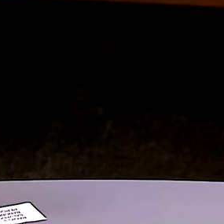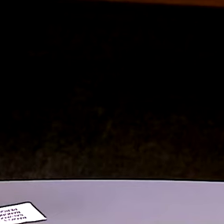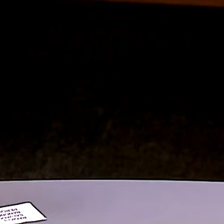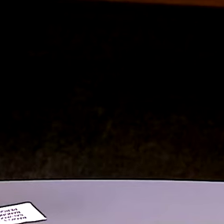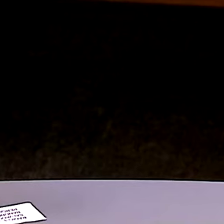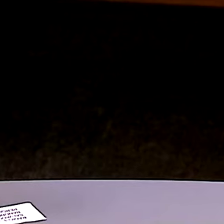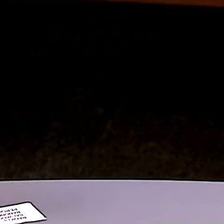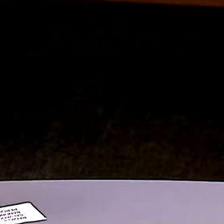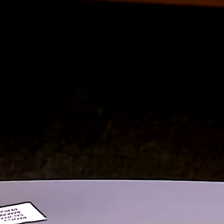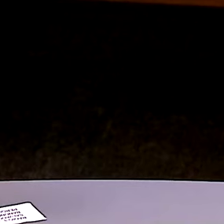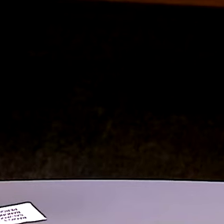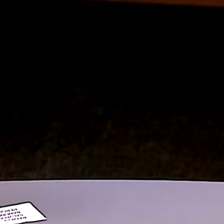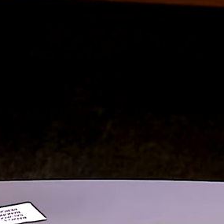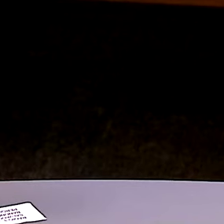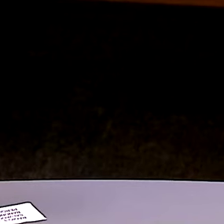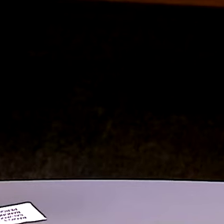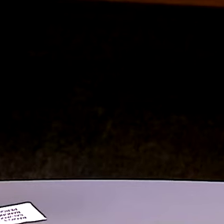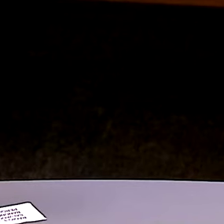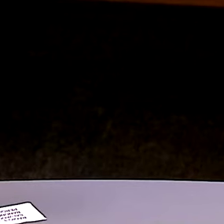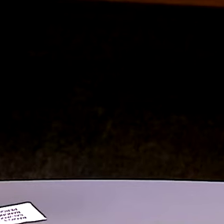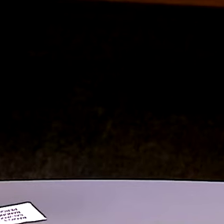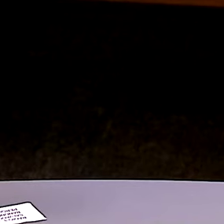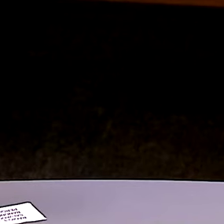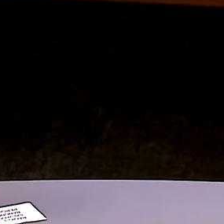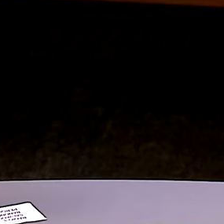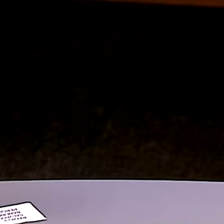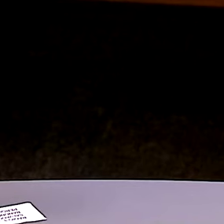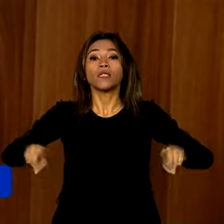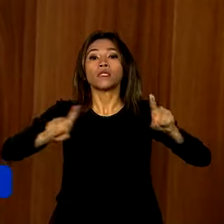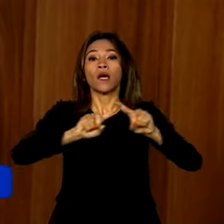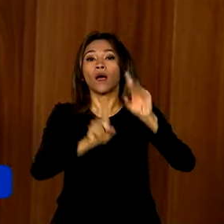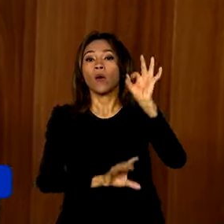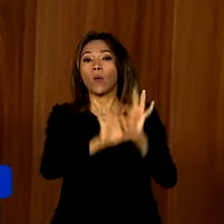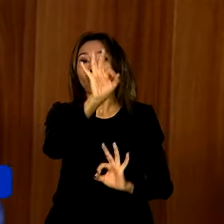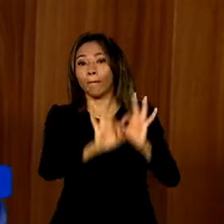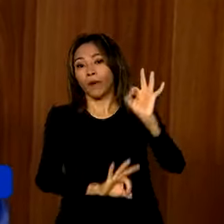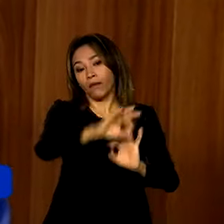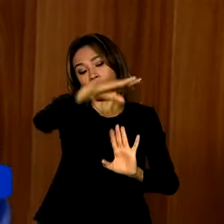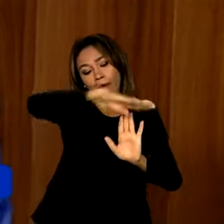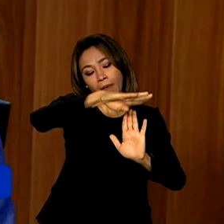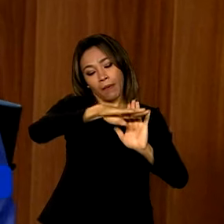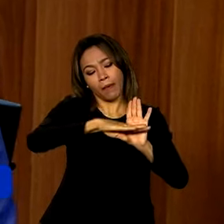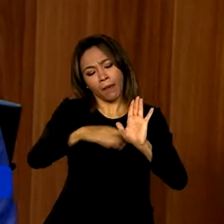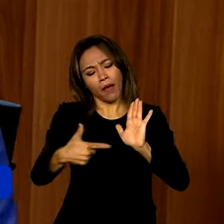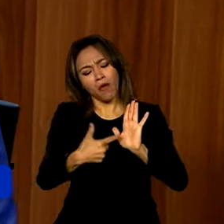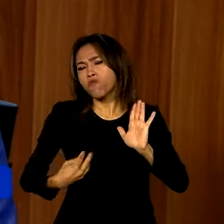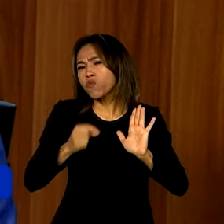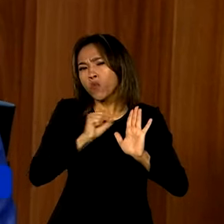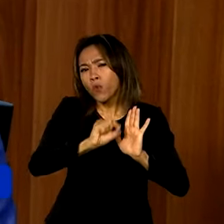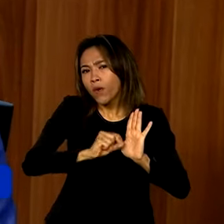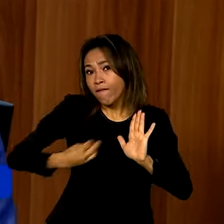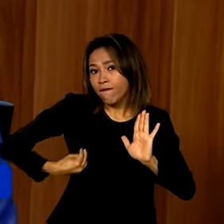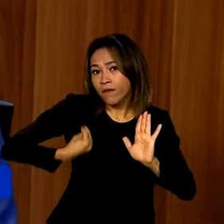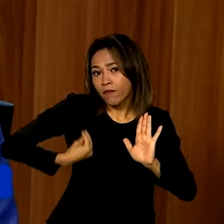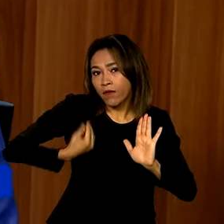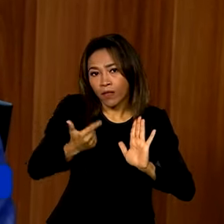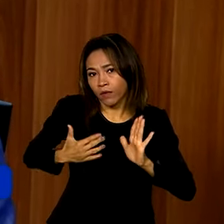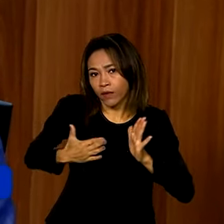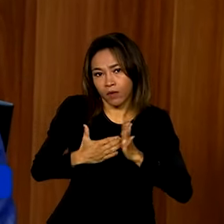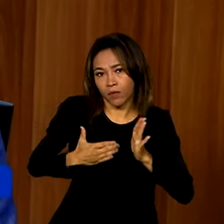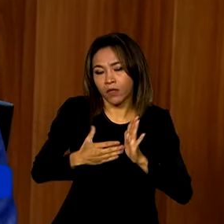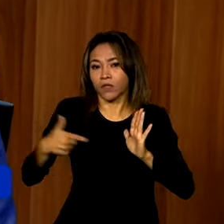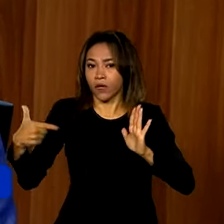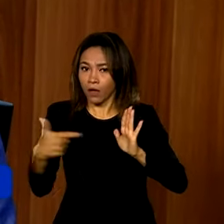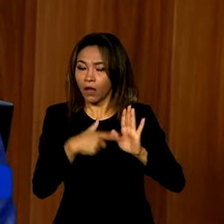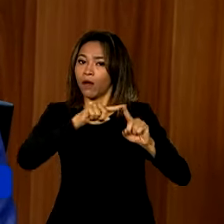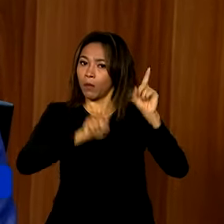Limite, voltado para a proteção de pessoas com deficiência. O novo plano Viver Sem Limite é o plano nacional